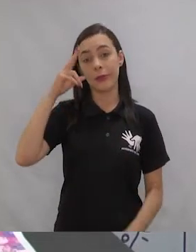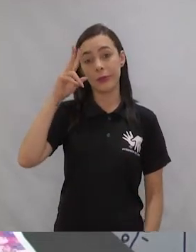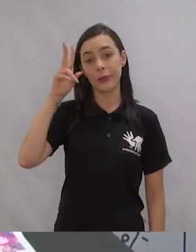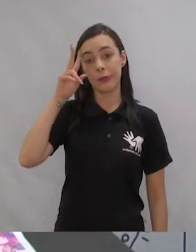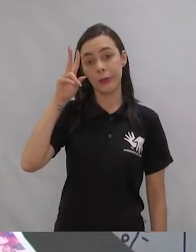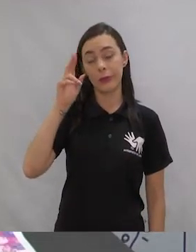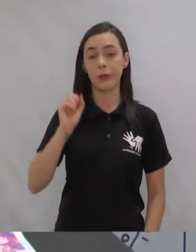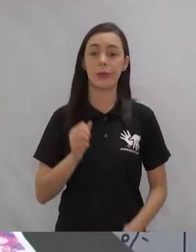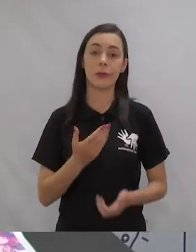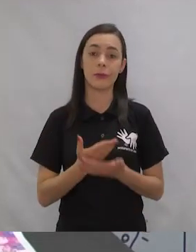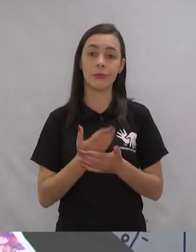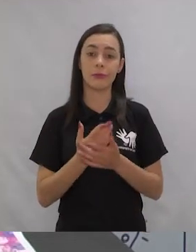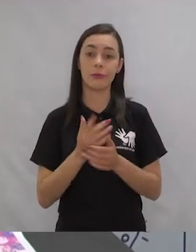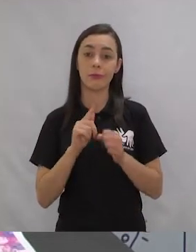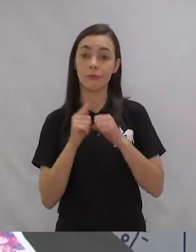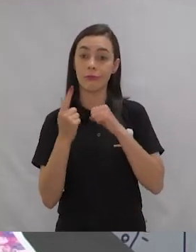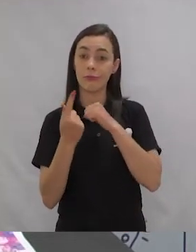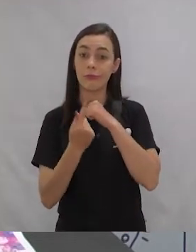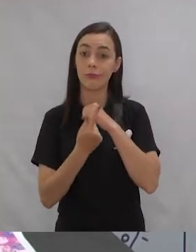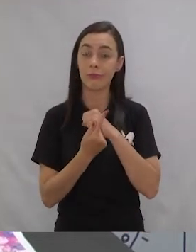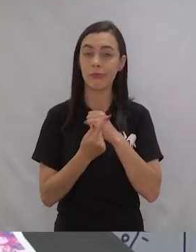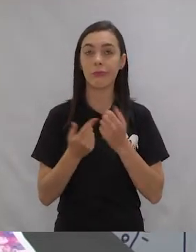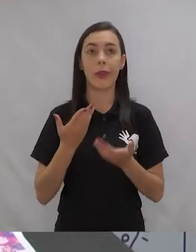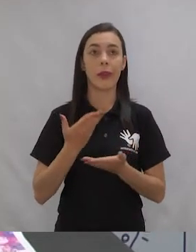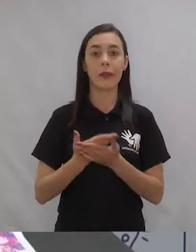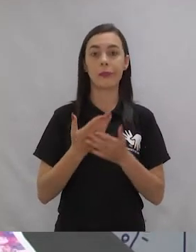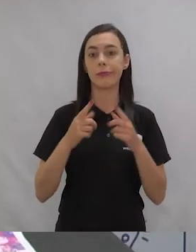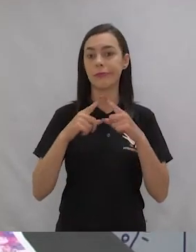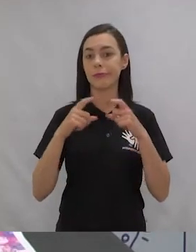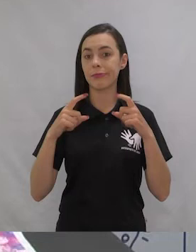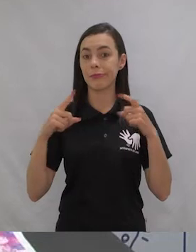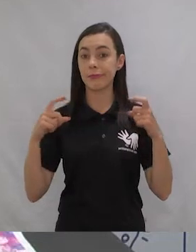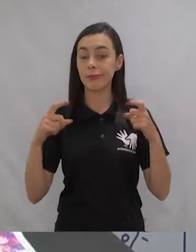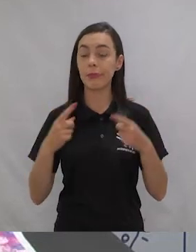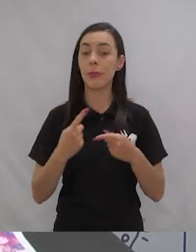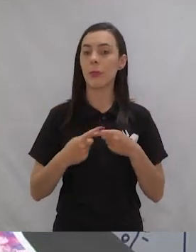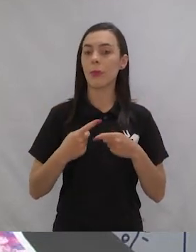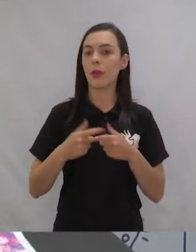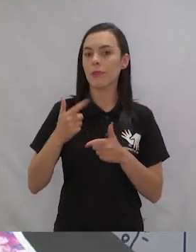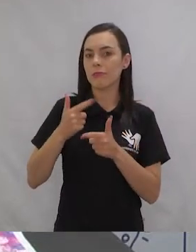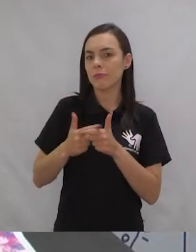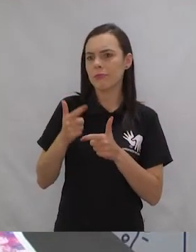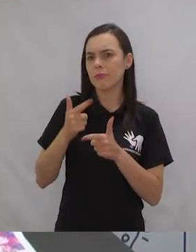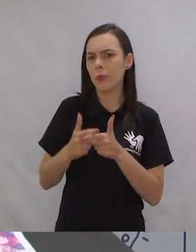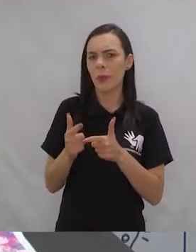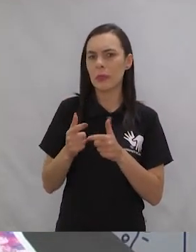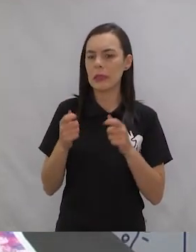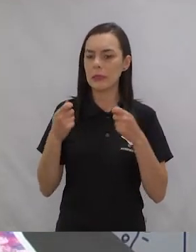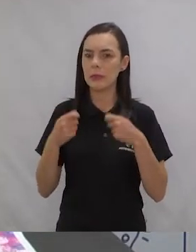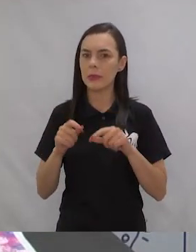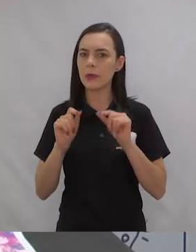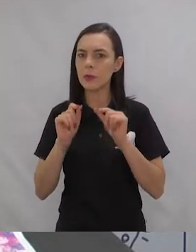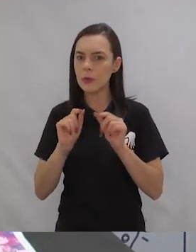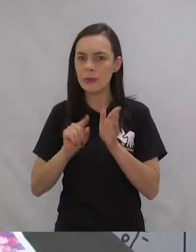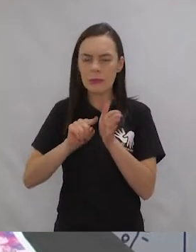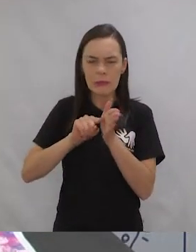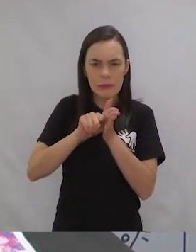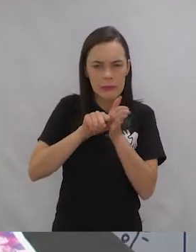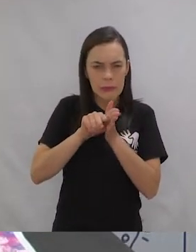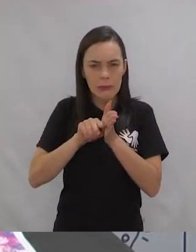de geografia, certo? De ciências, porque é um problema. É algo que tem que ser o